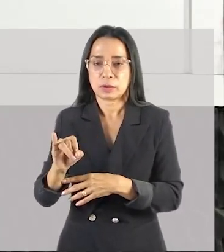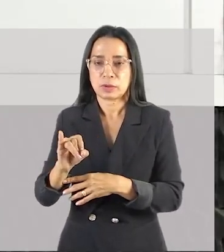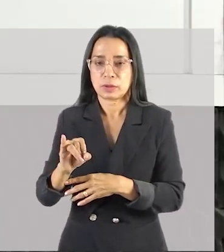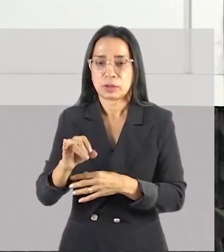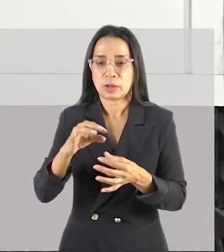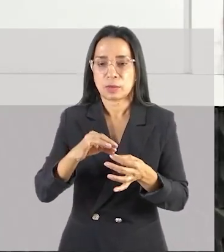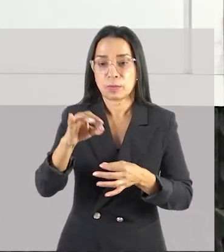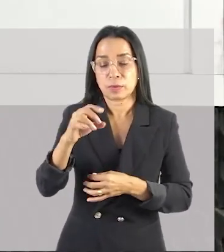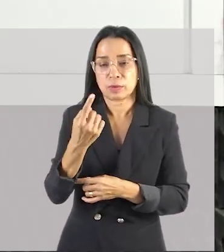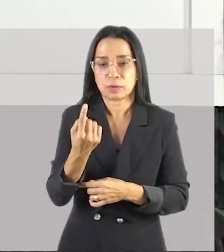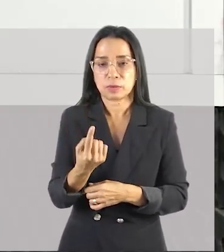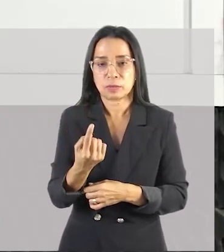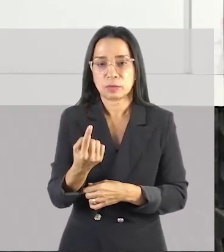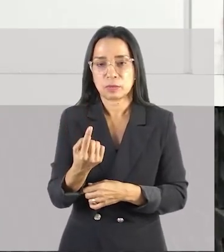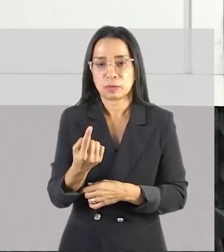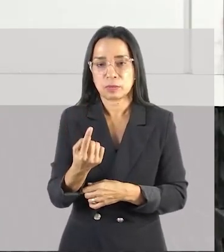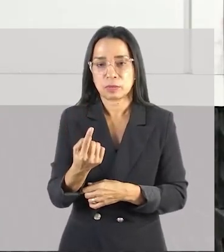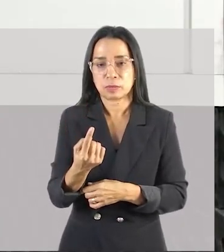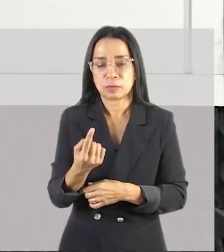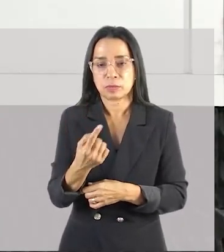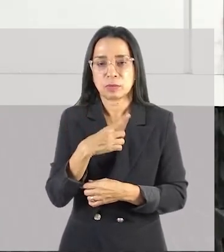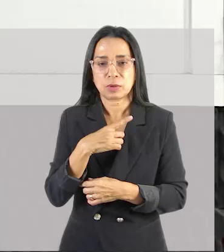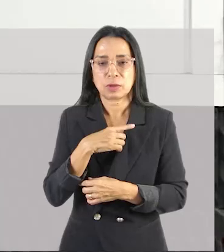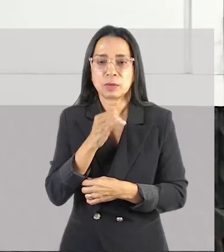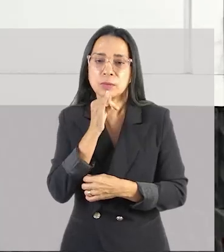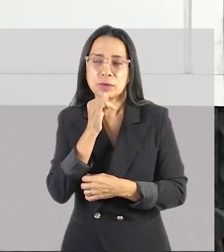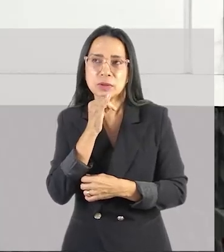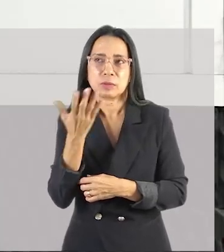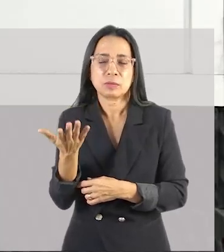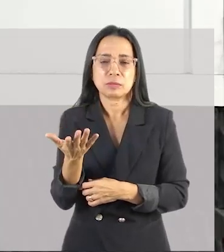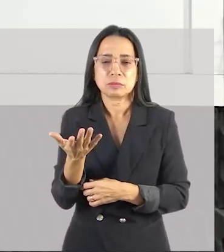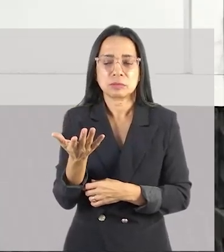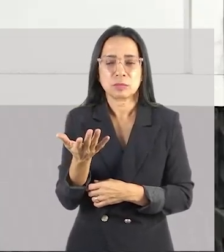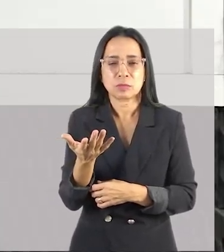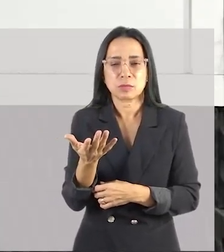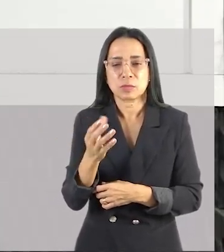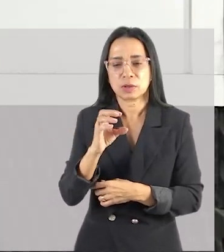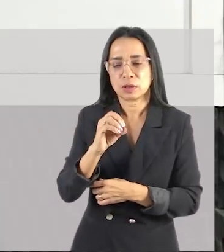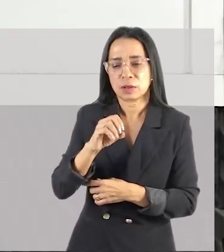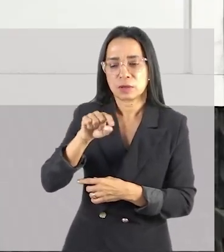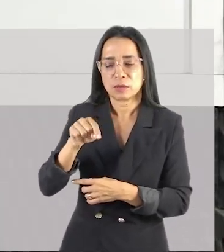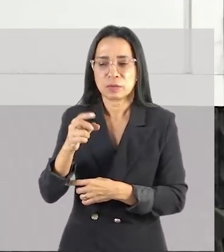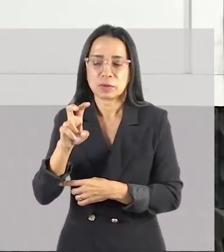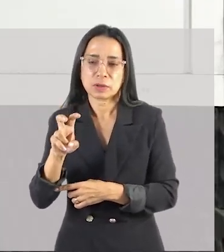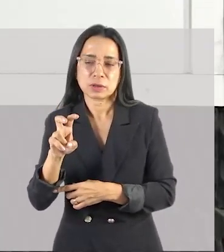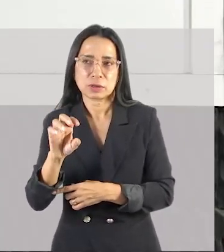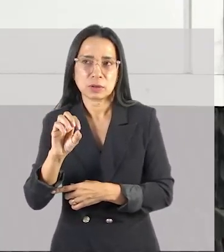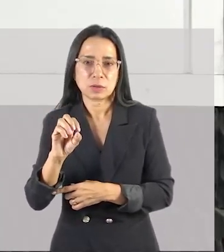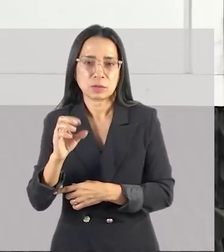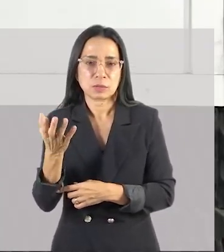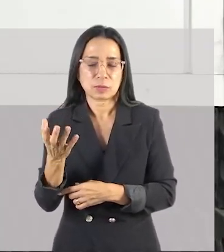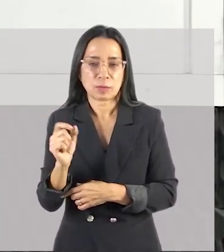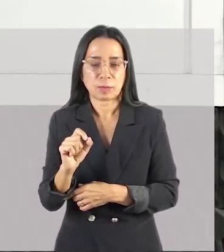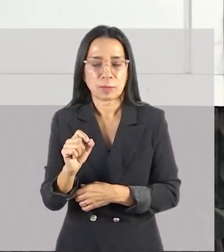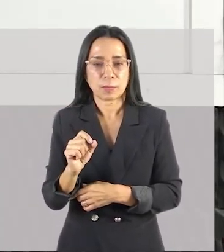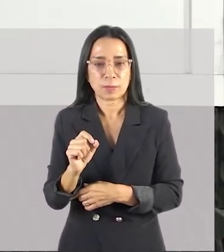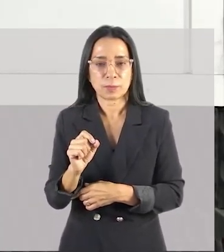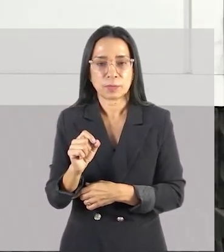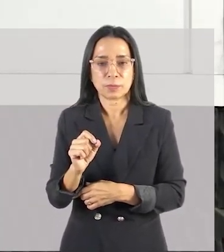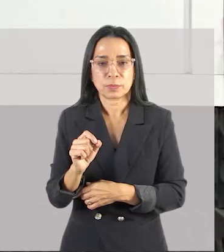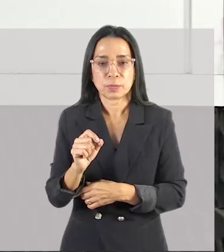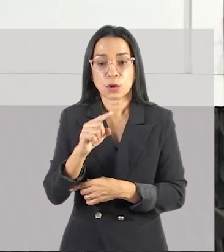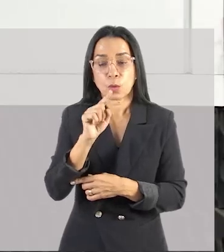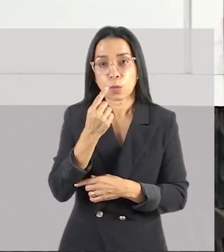1, aqui para cá, por exemplo, vai valer o quê? 0,5 ou 1/2. Né? Eu vou